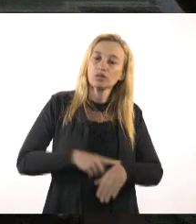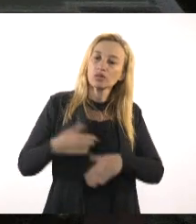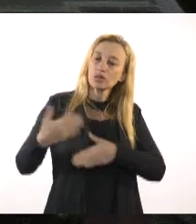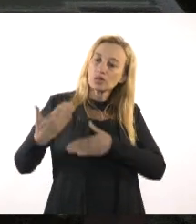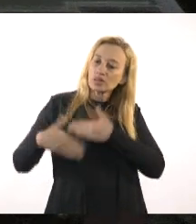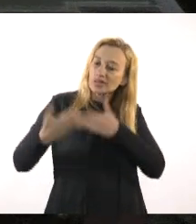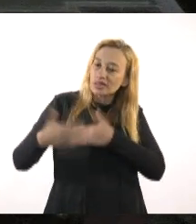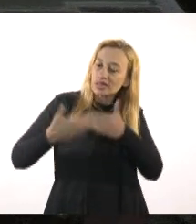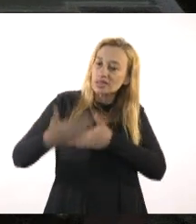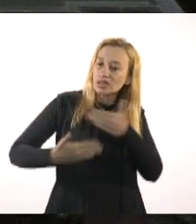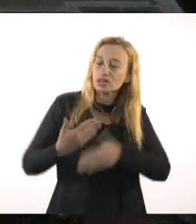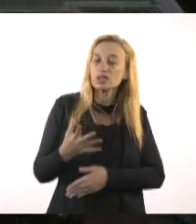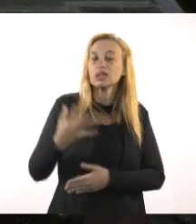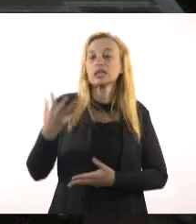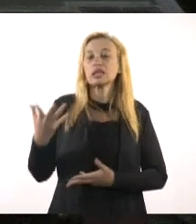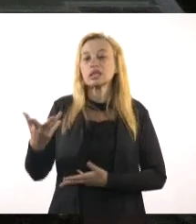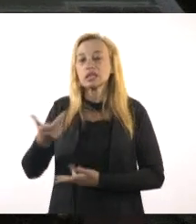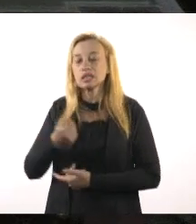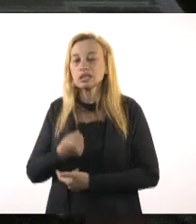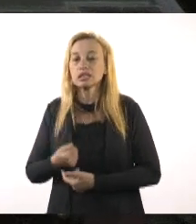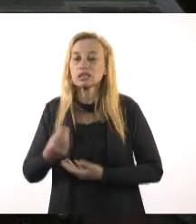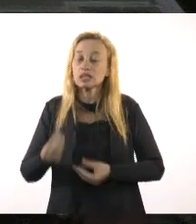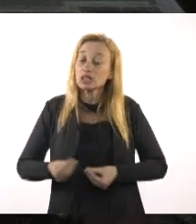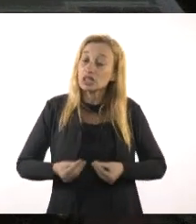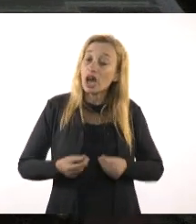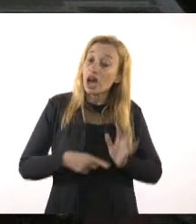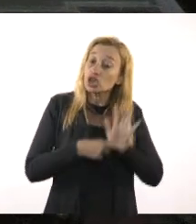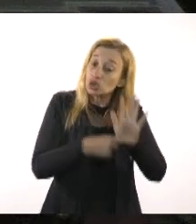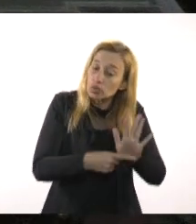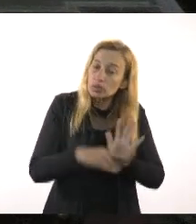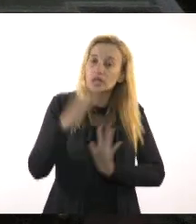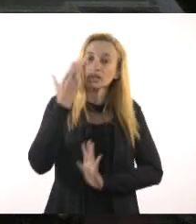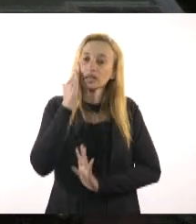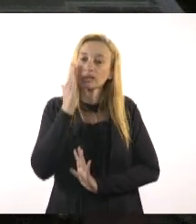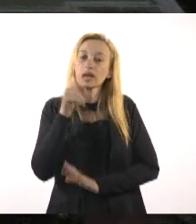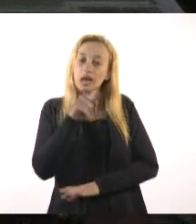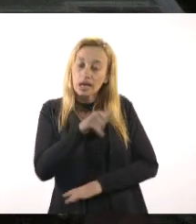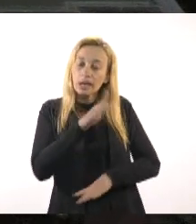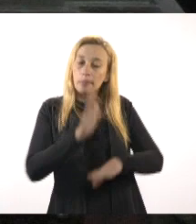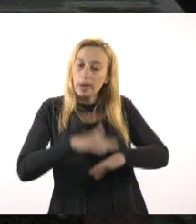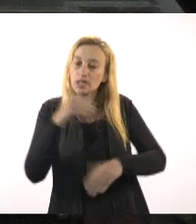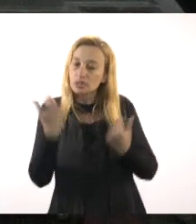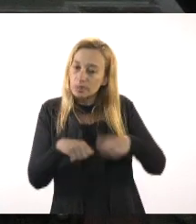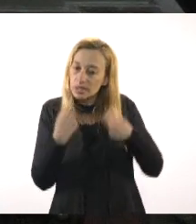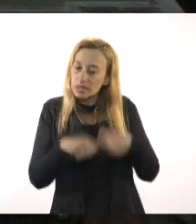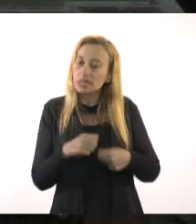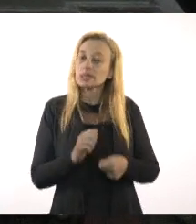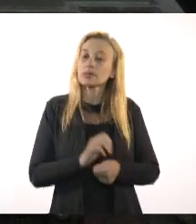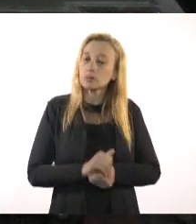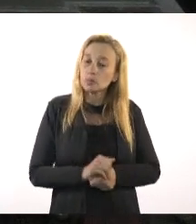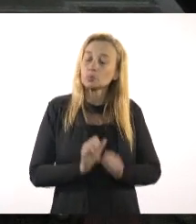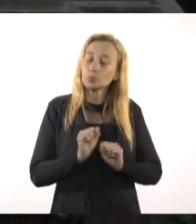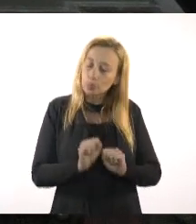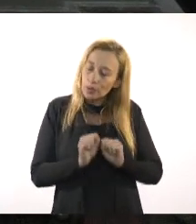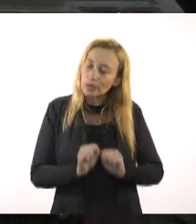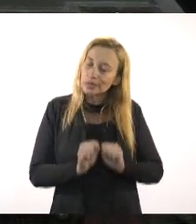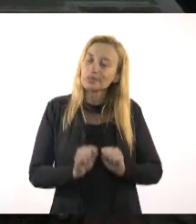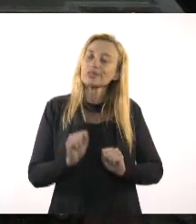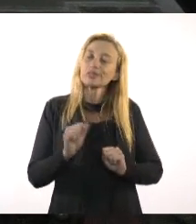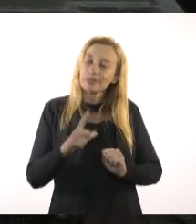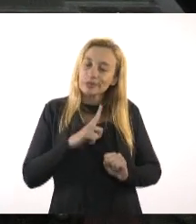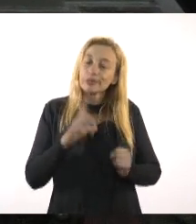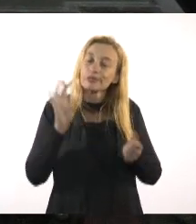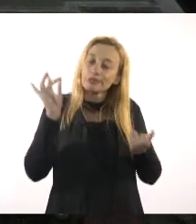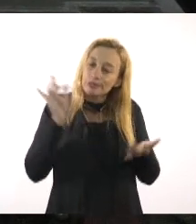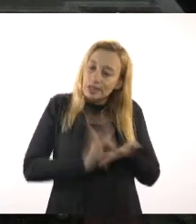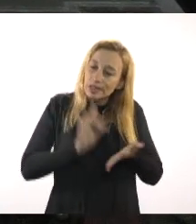de doação e de entendimento para que aqueles que mais precisam e mais necessitam possam ter realmente a